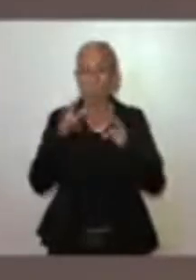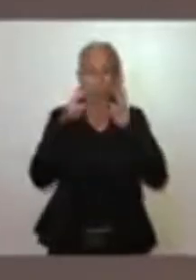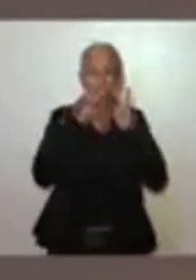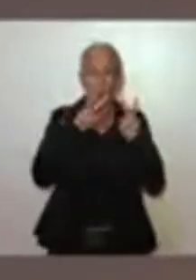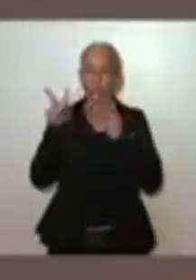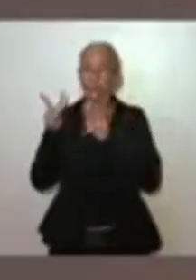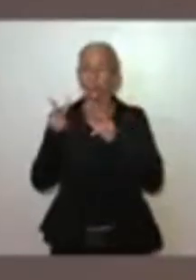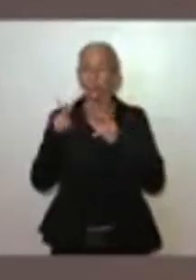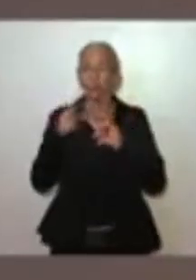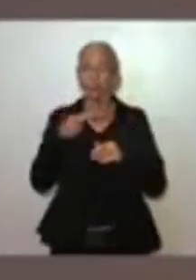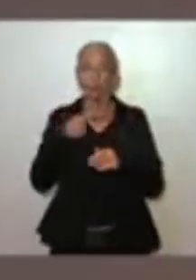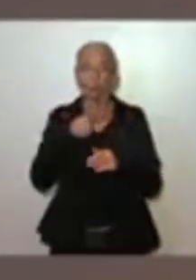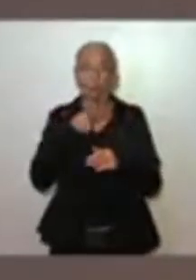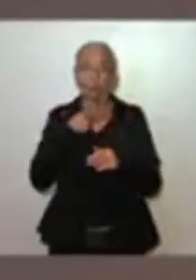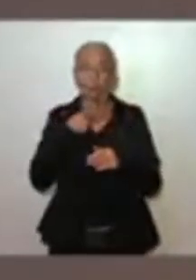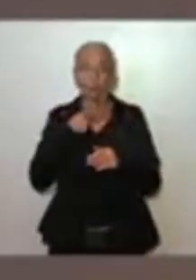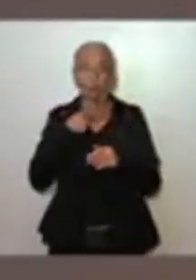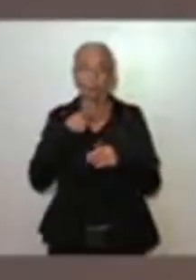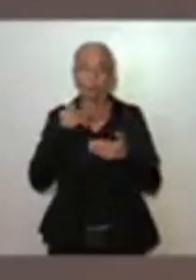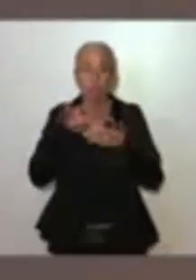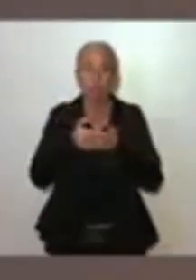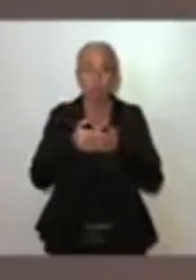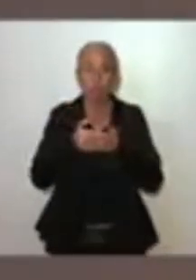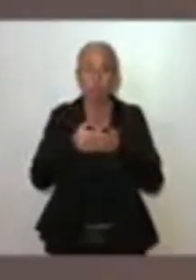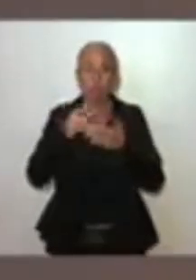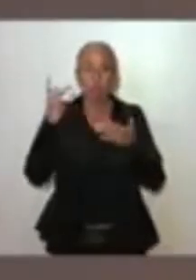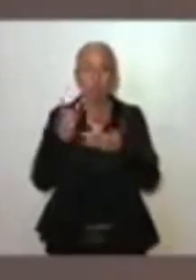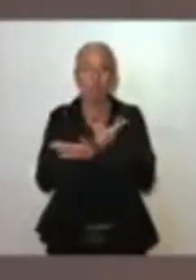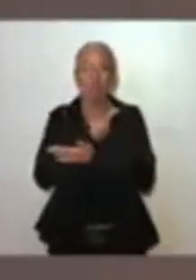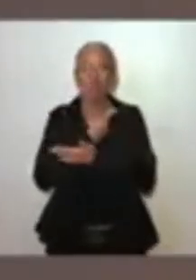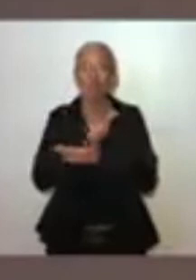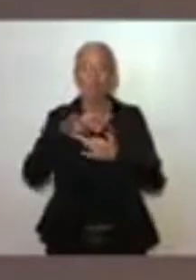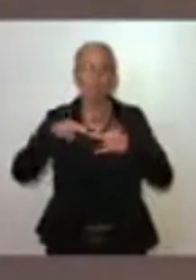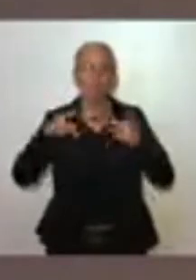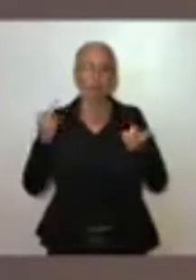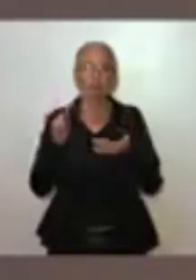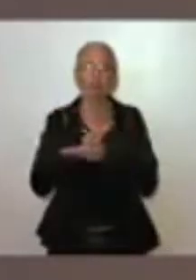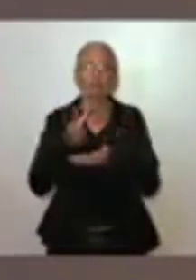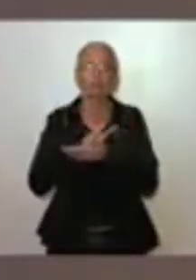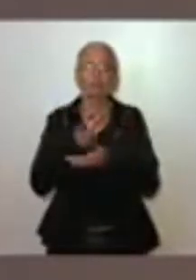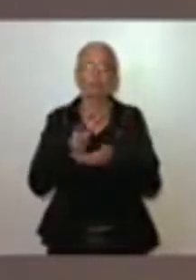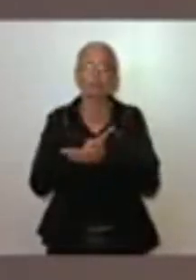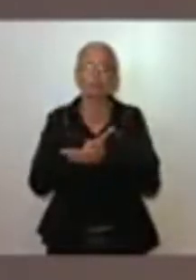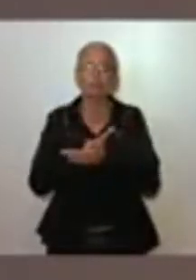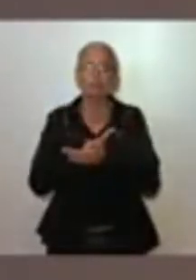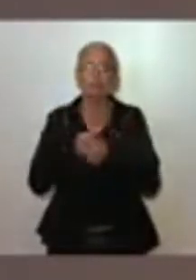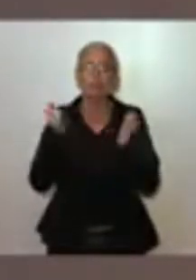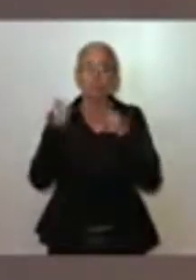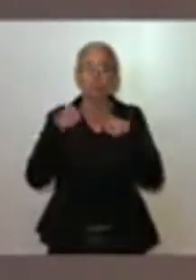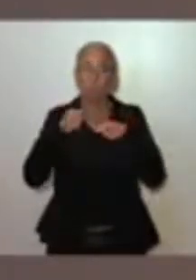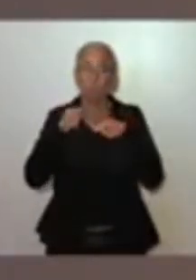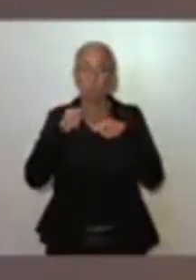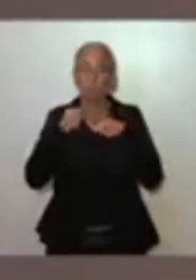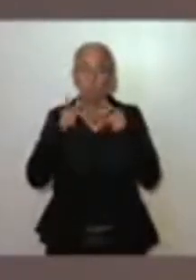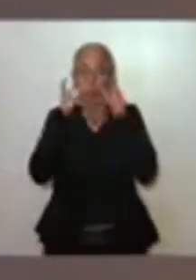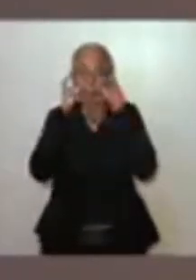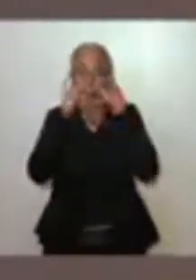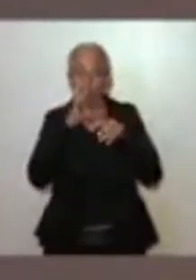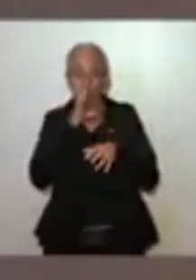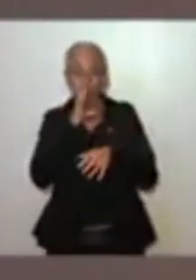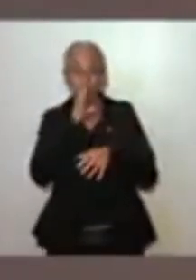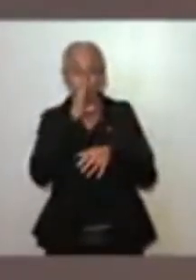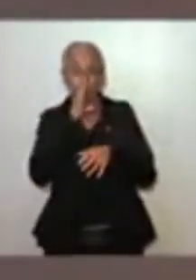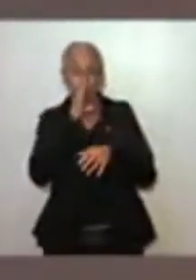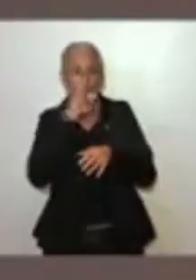não tem controle sobre o que os outros fazem e Acontece muita coisa errada é mas a gente não se deve se impressionar com o que os outros